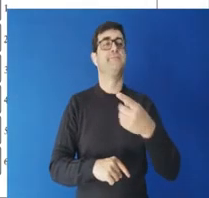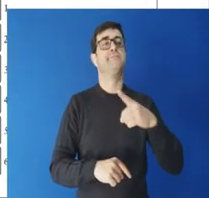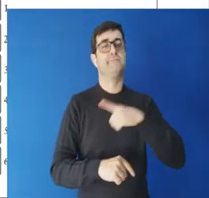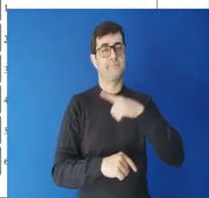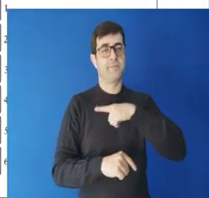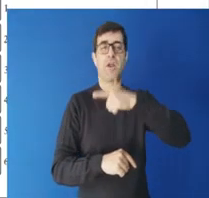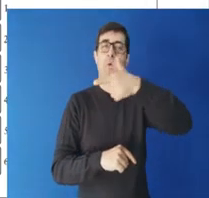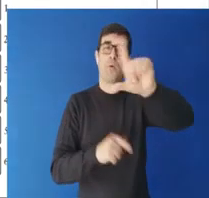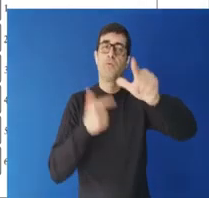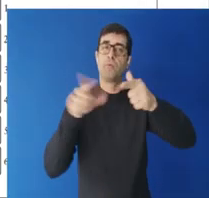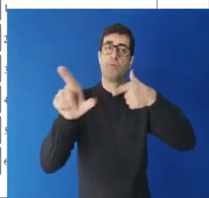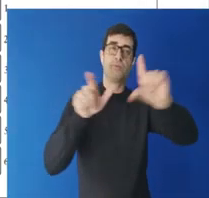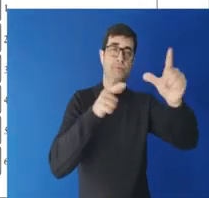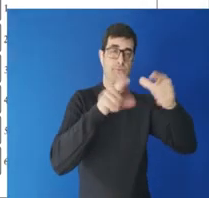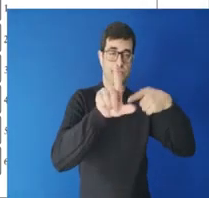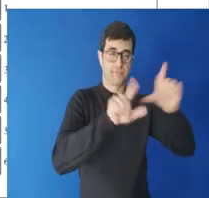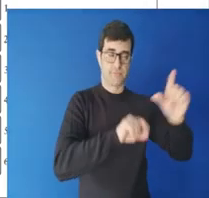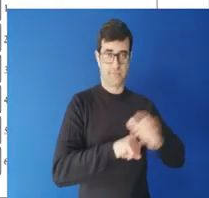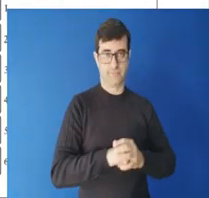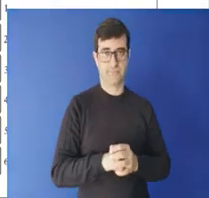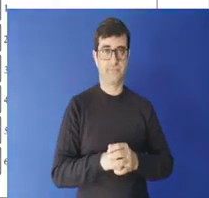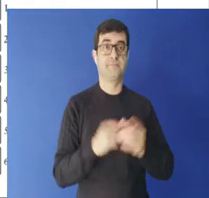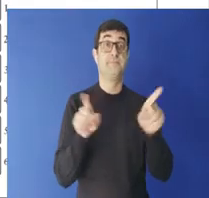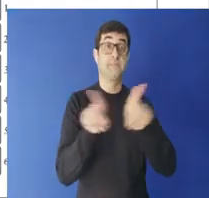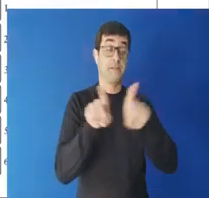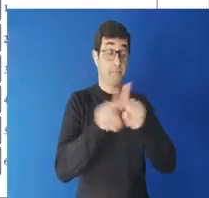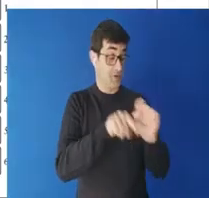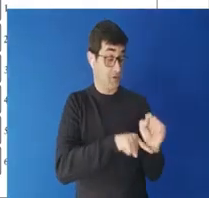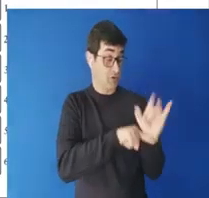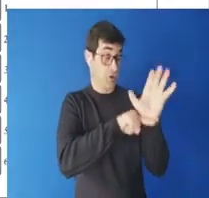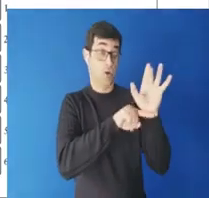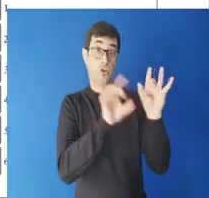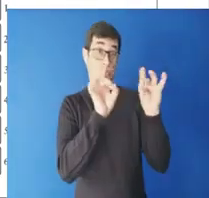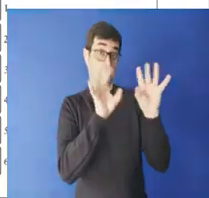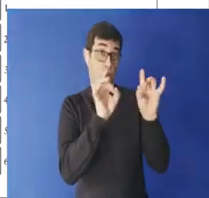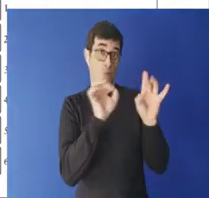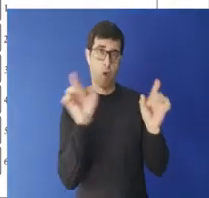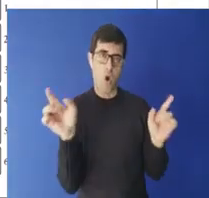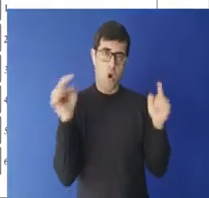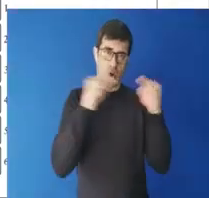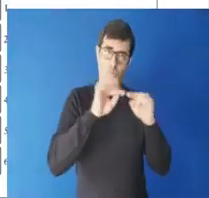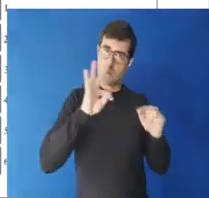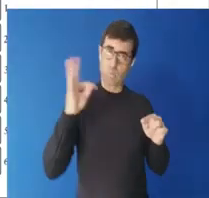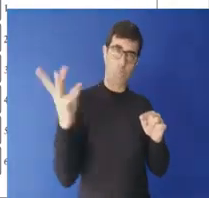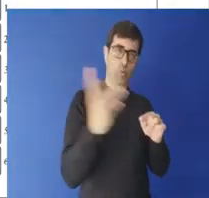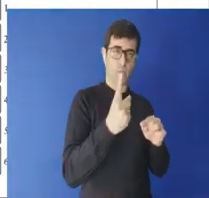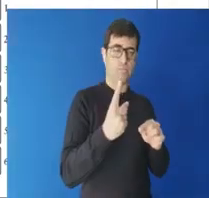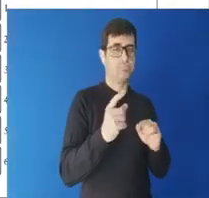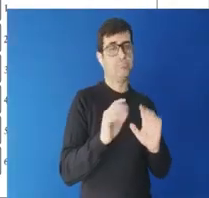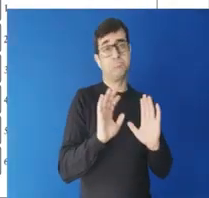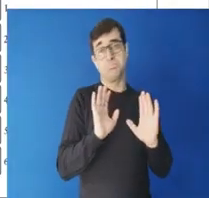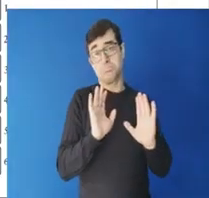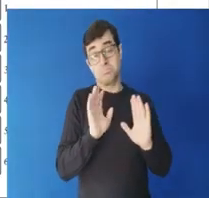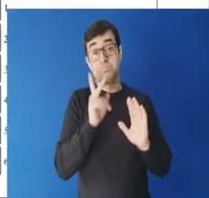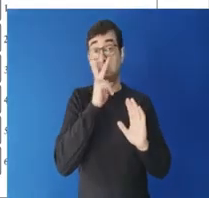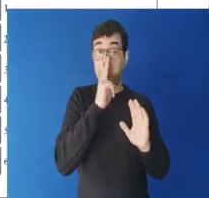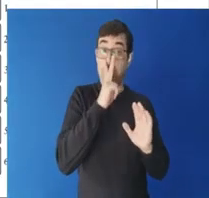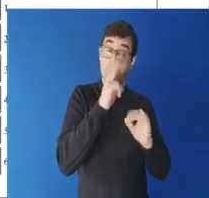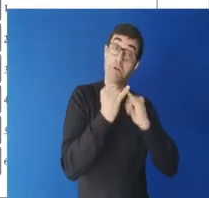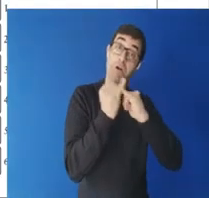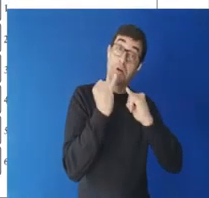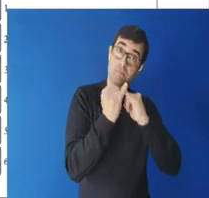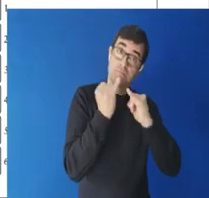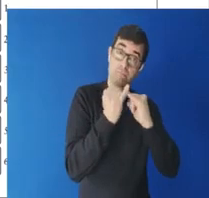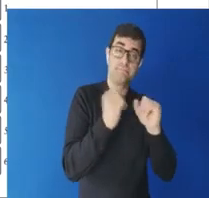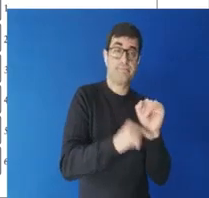a configuração de um gás nobre, eles podem também adquirir a configuração semelhante à do gás nobre, né? E